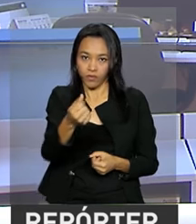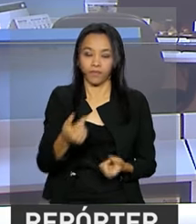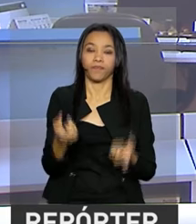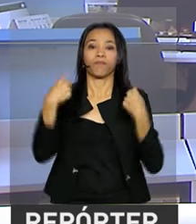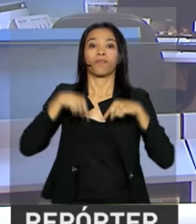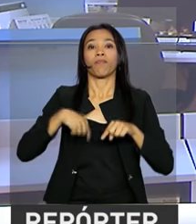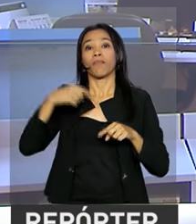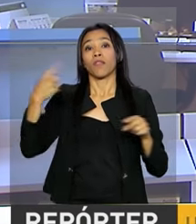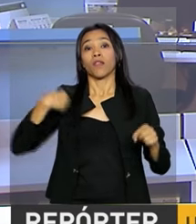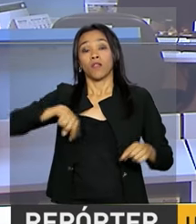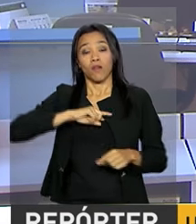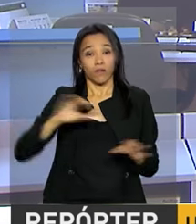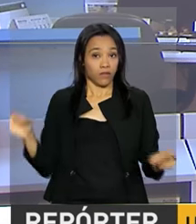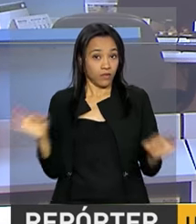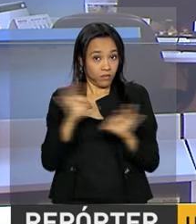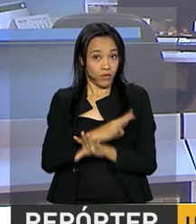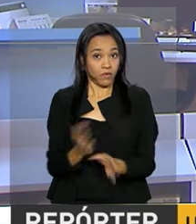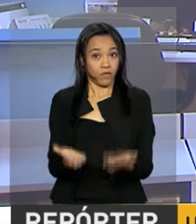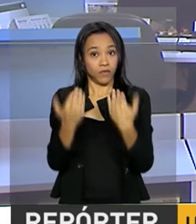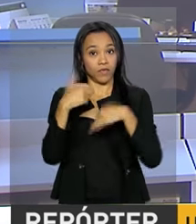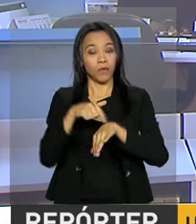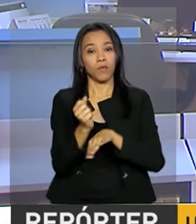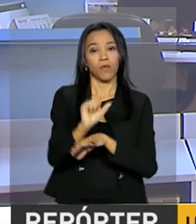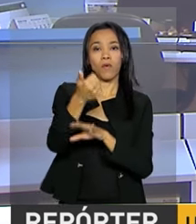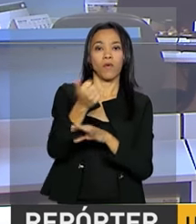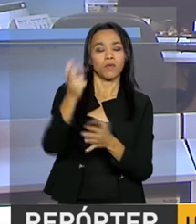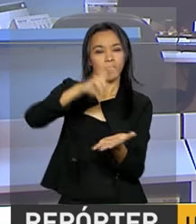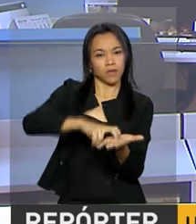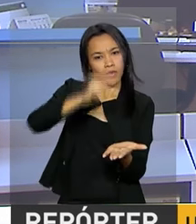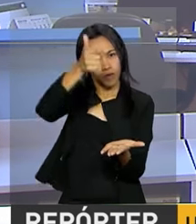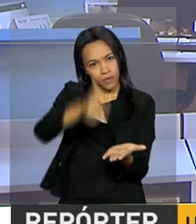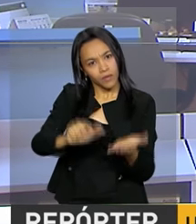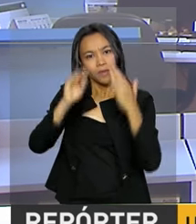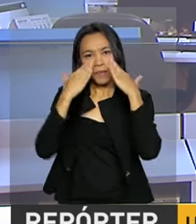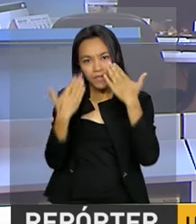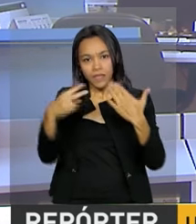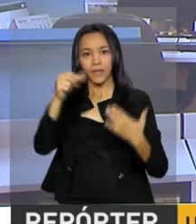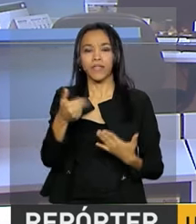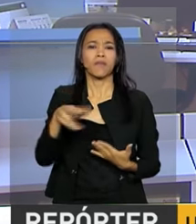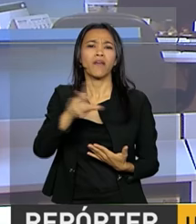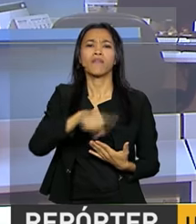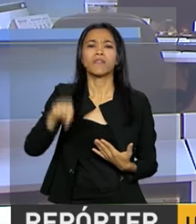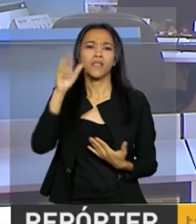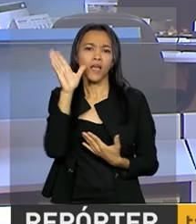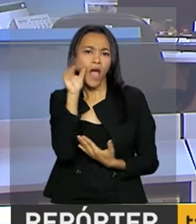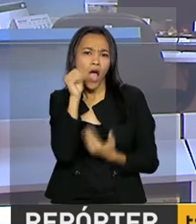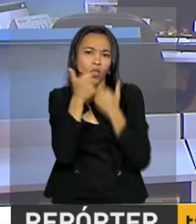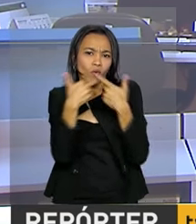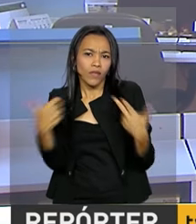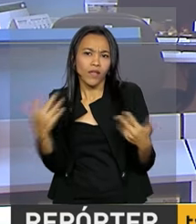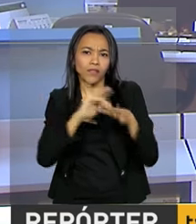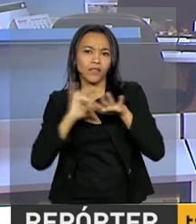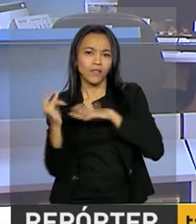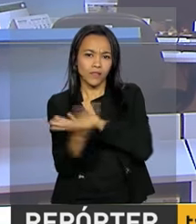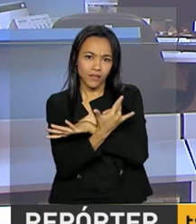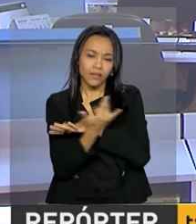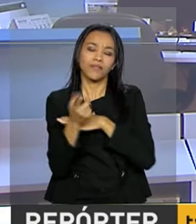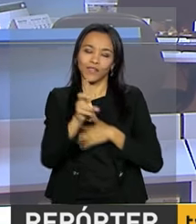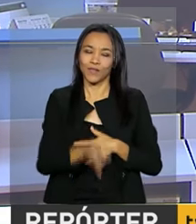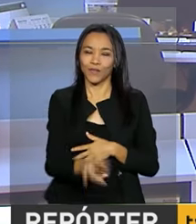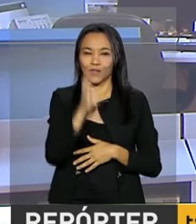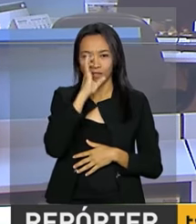aqui, voltamos às 11 da manhã na próxima edição do Repórter NBR. Acompanhe as novidades também em nossas redes sociais.